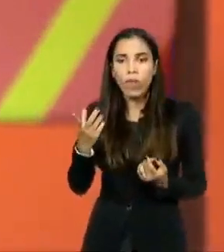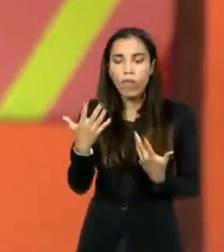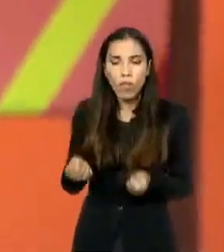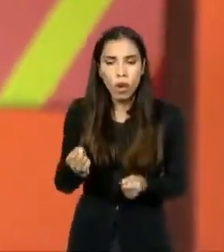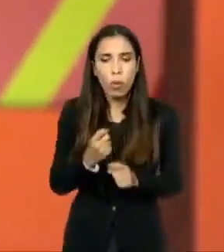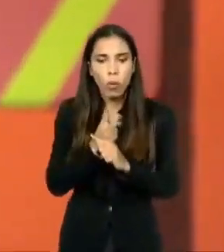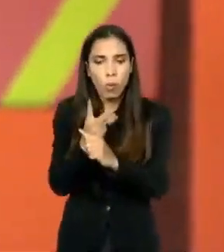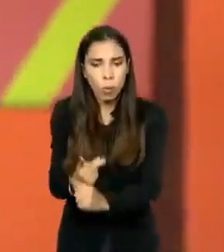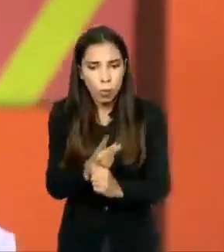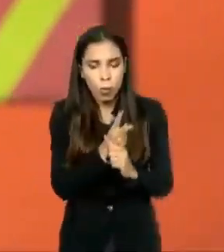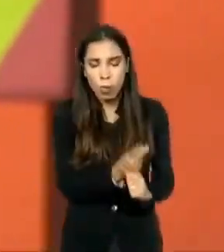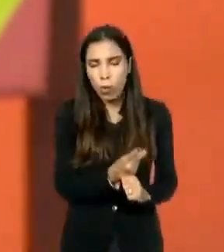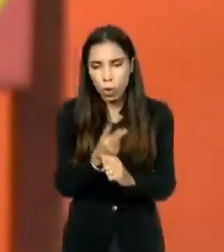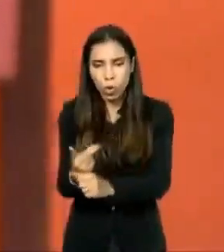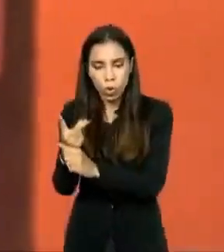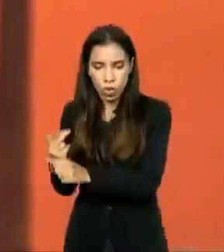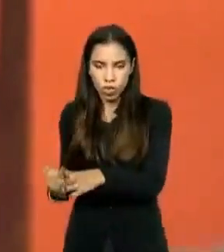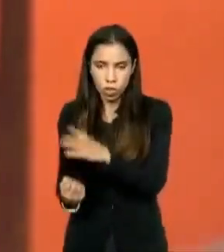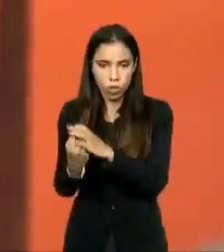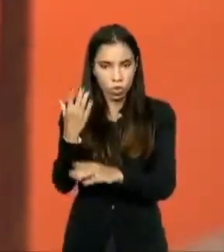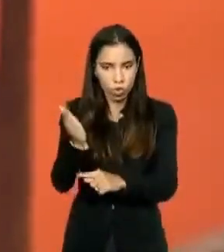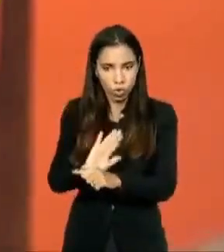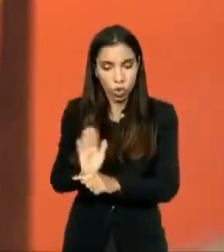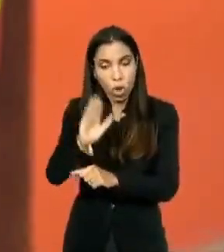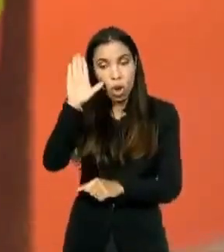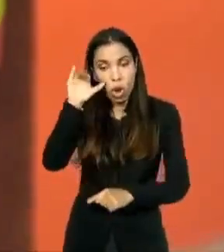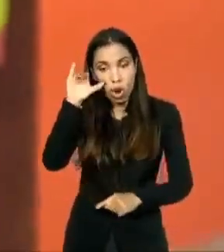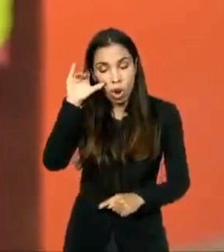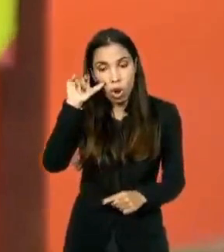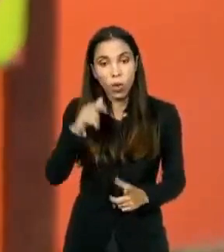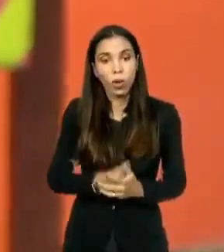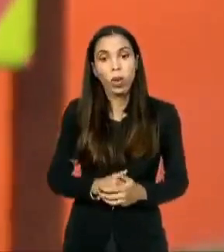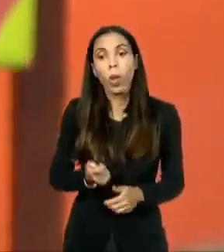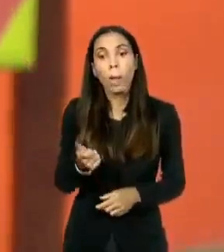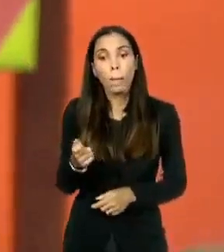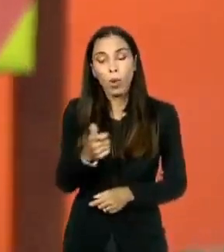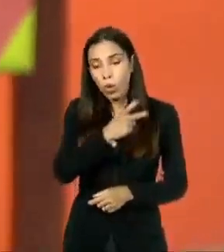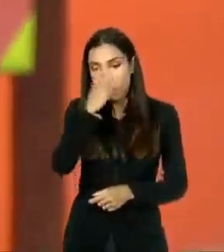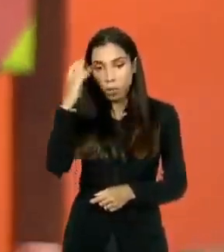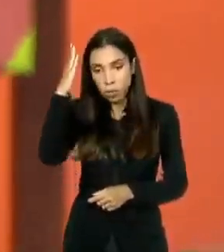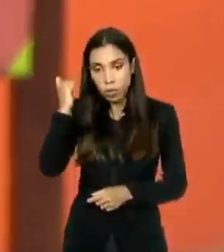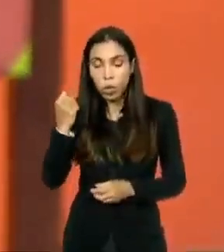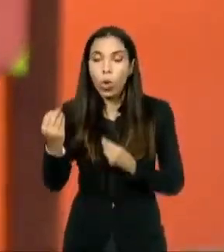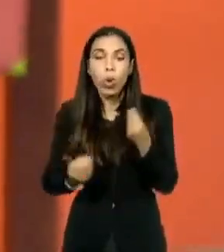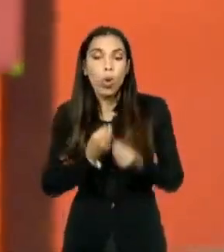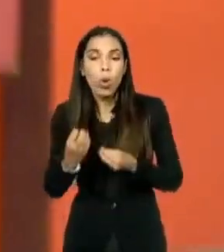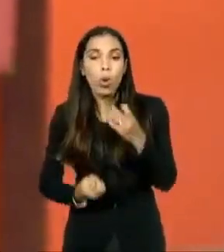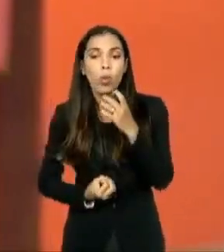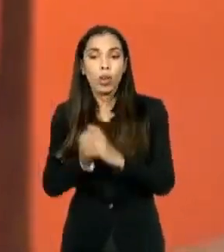vamos mapear. E aí foi surgindo o filme. Então é uma curiosidade que até pouca gente sabe como realizou